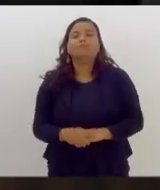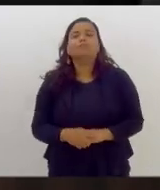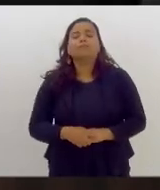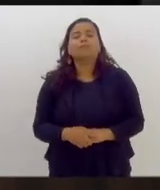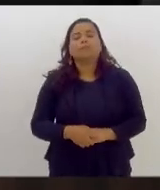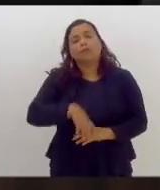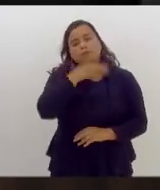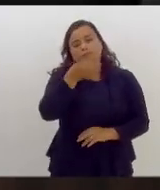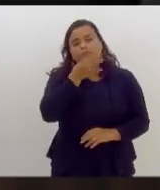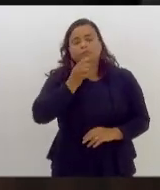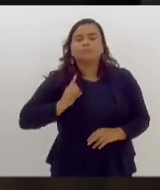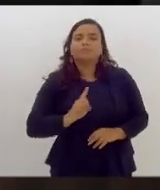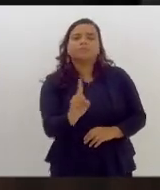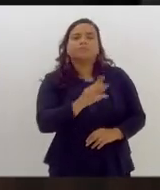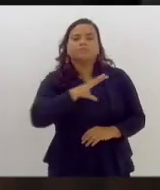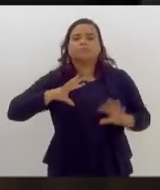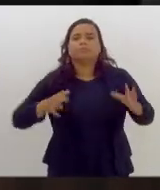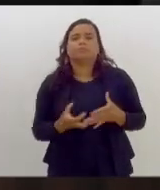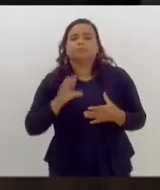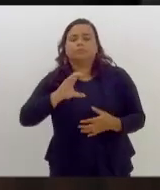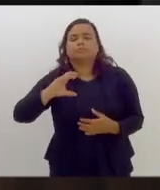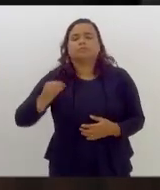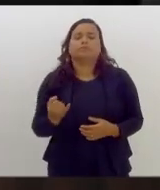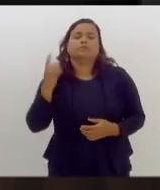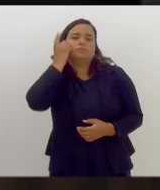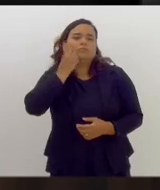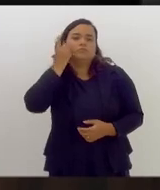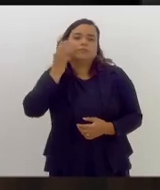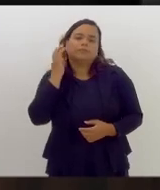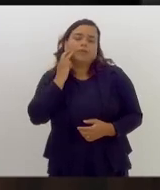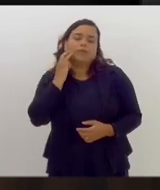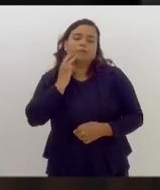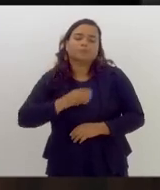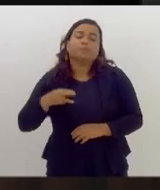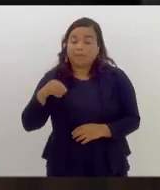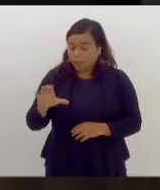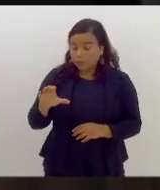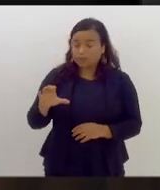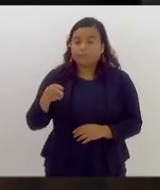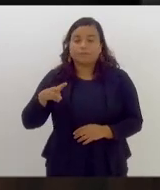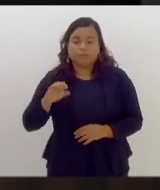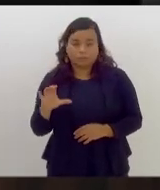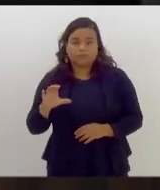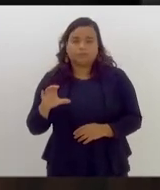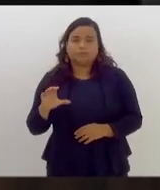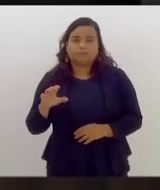Para emitir parecer pela Comissão de Constituição e Justiça, deputado Carlos Mink.